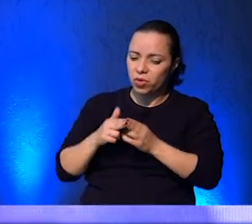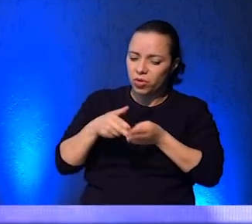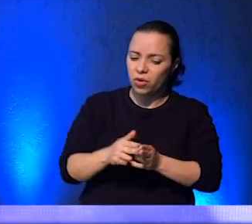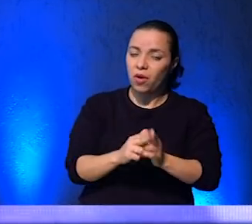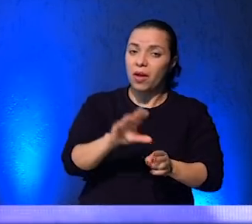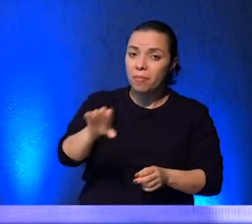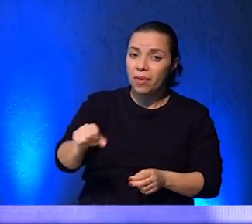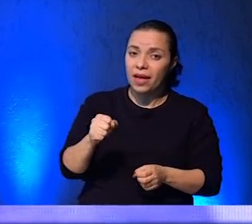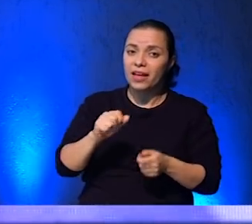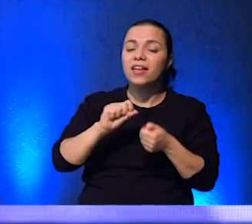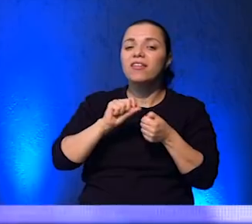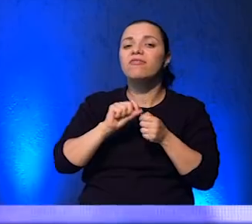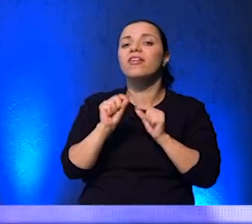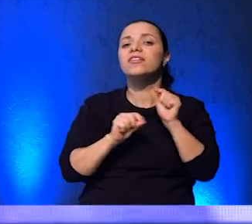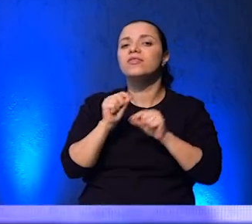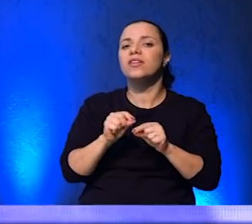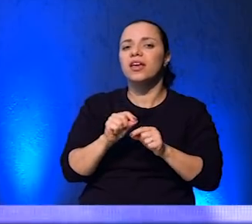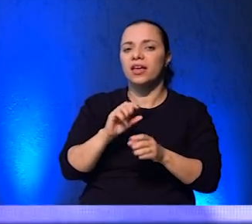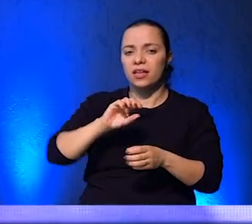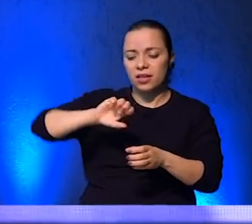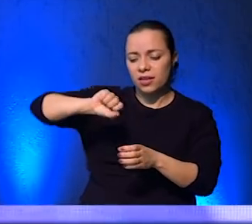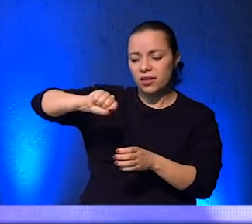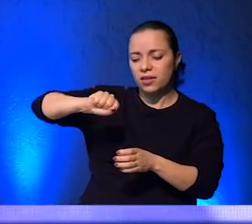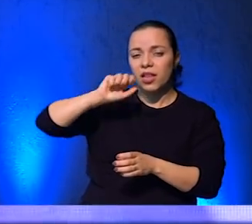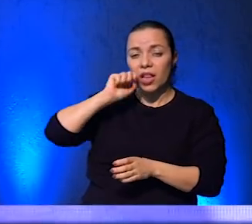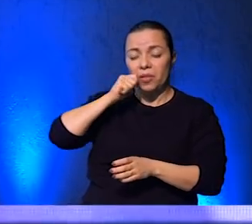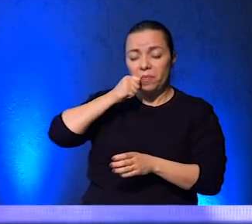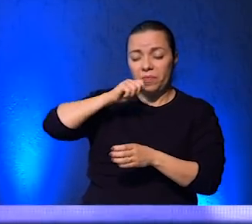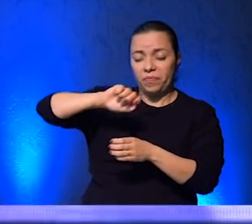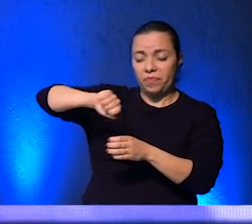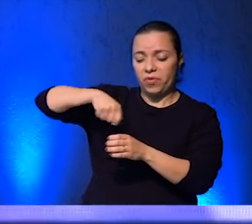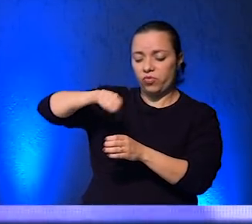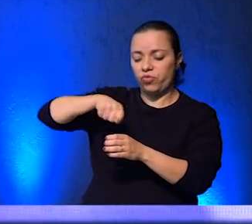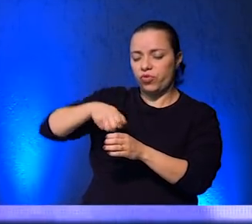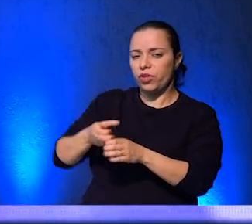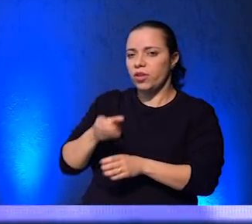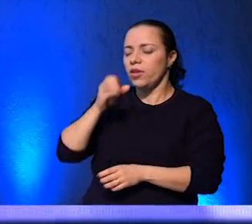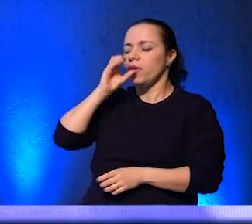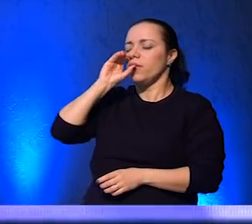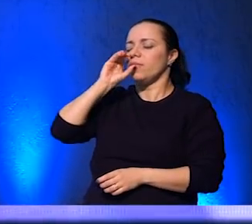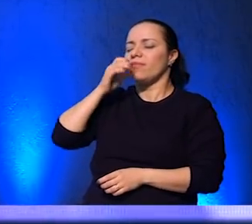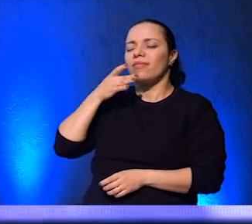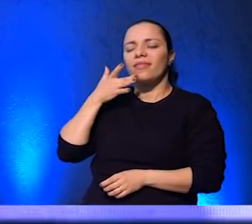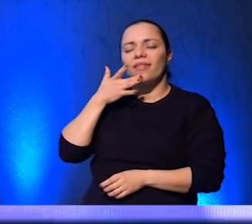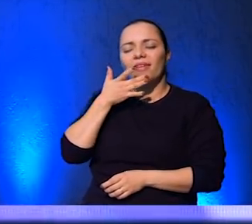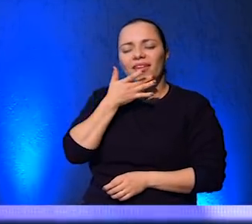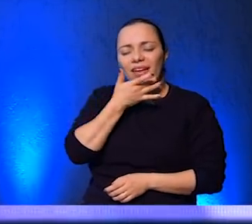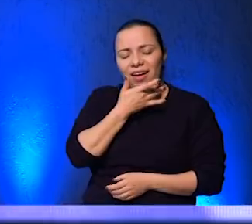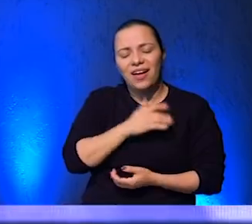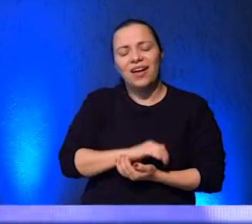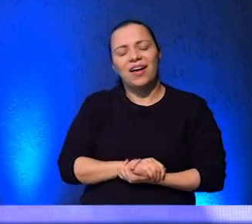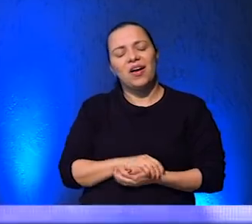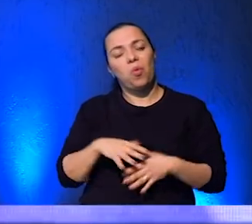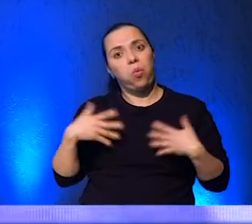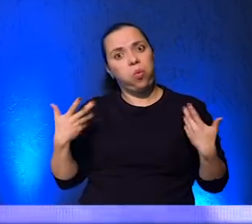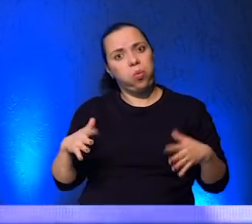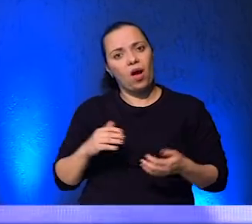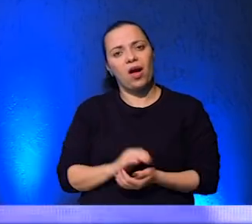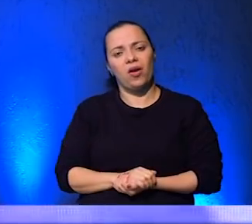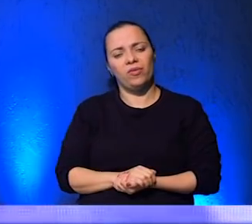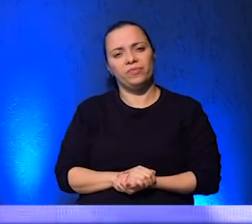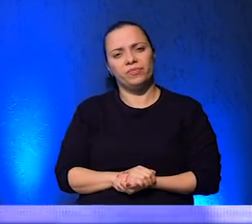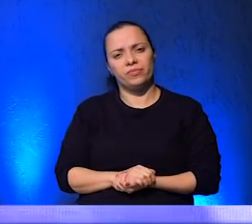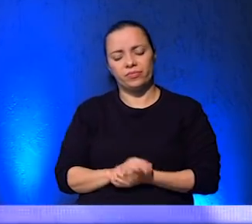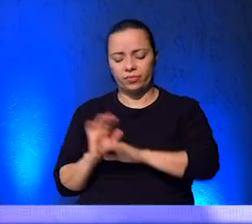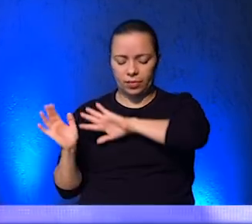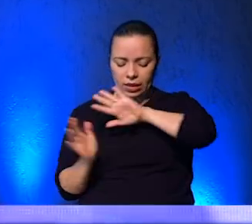no meio de toda essa pandemia no meio de toda essa luta eu peço a deus que você acha